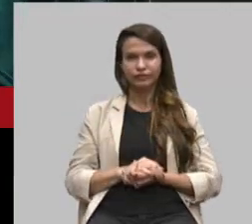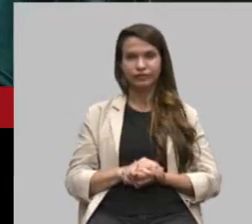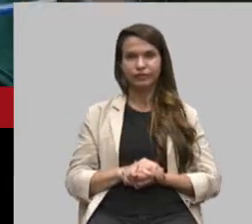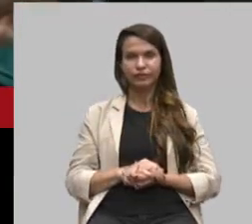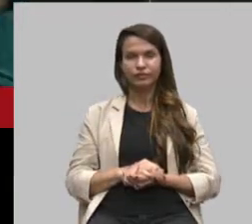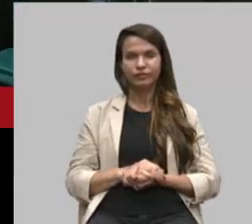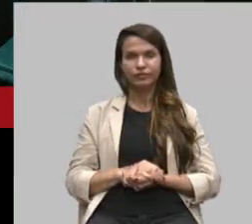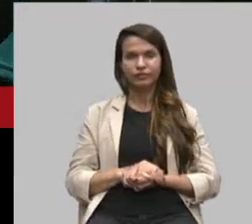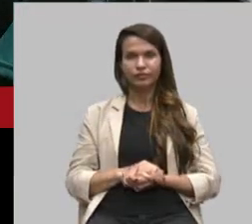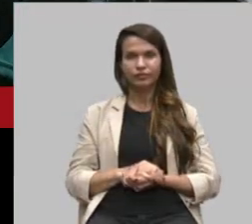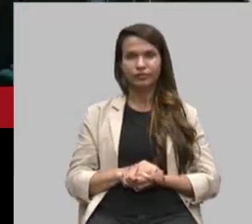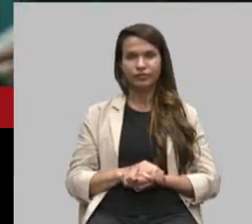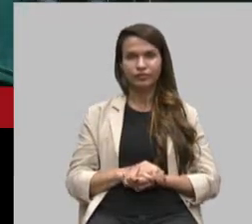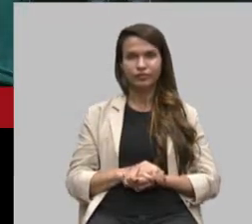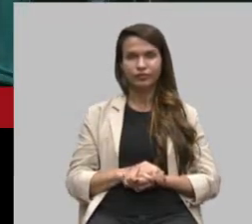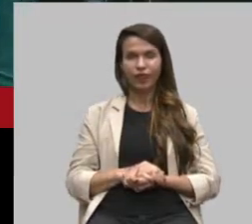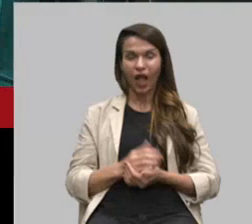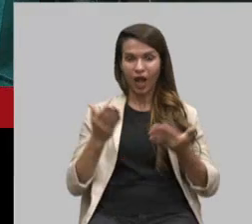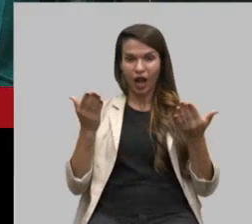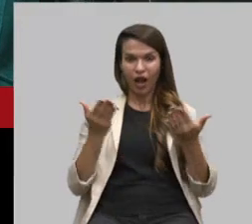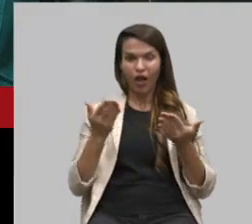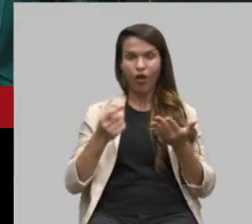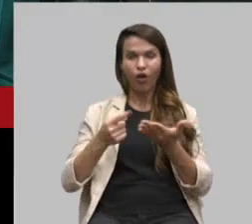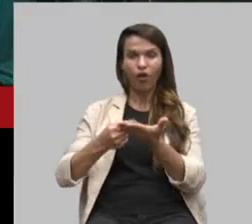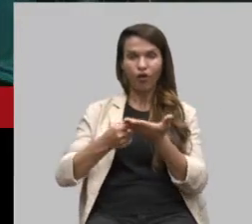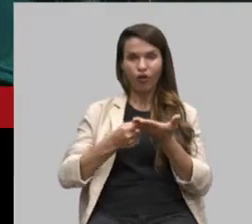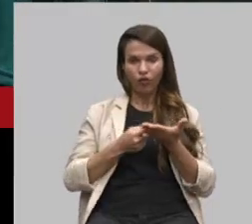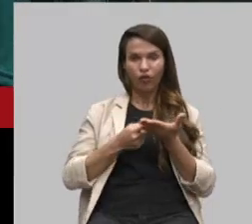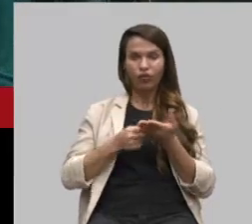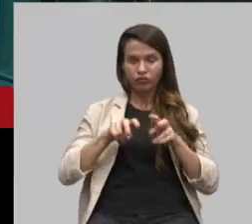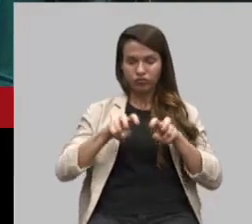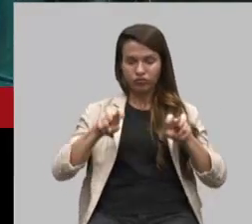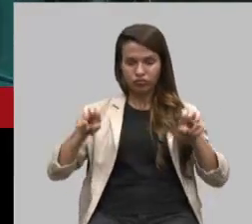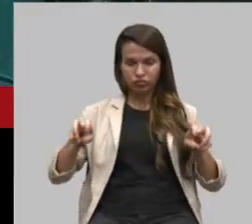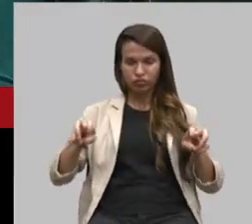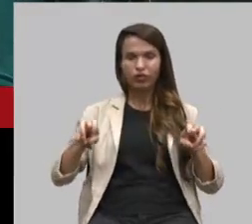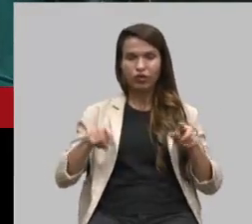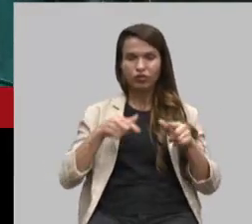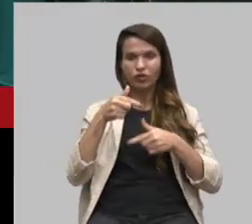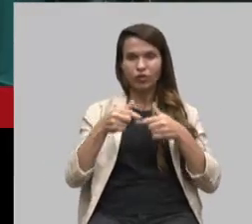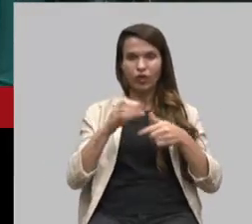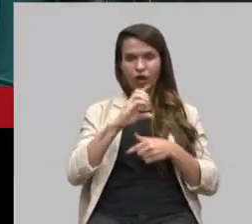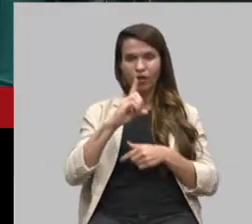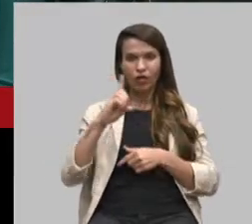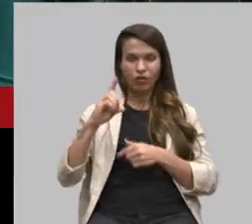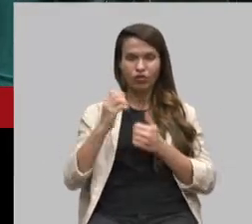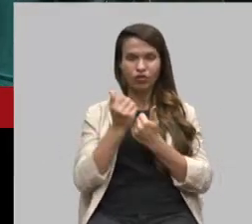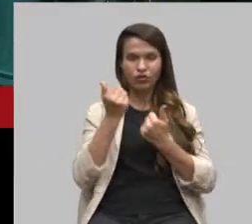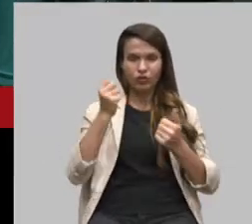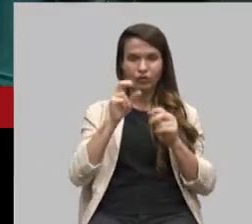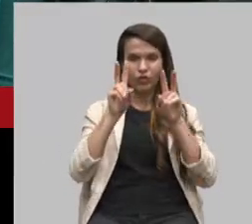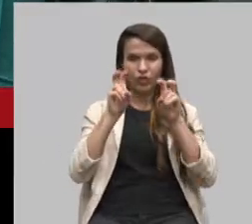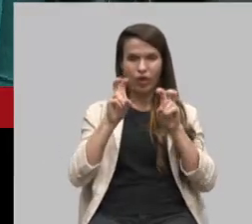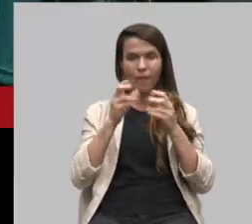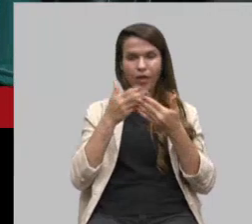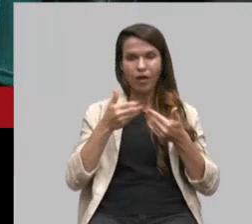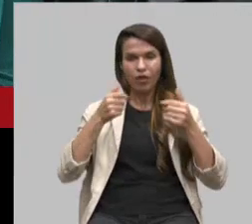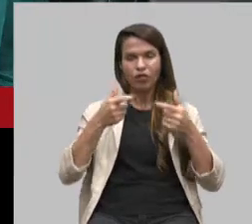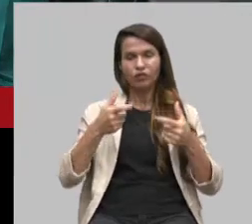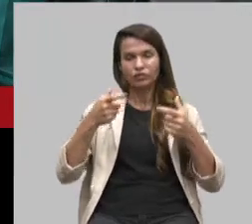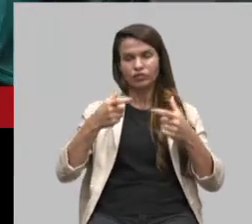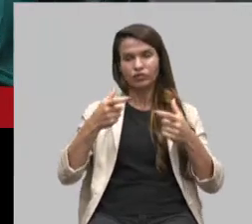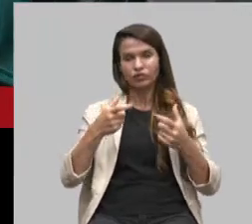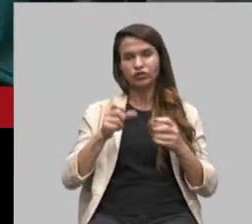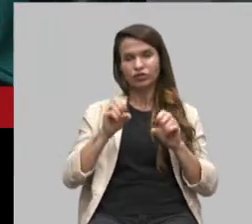do neste momento convidamos a compor a mesa dos trabalhos os coordenadores do subtema melhorias do ambiente de ensino e aprendizagem